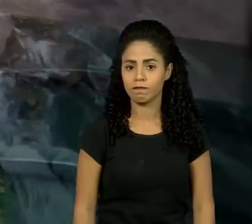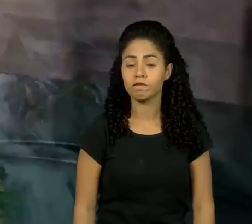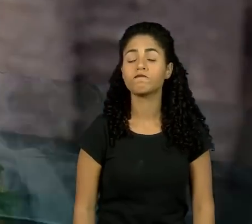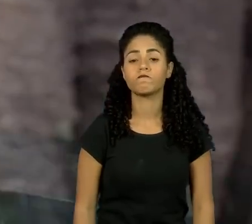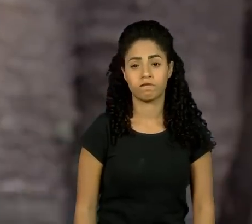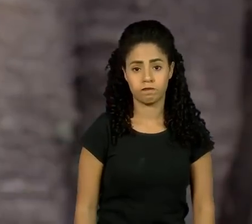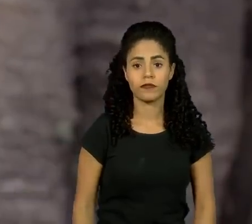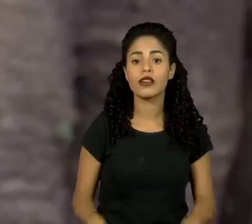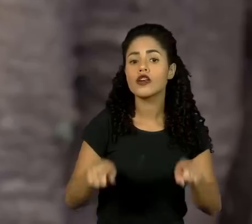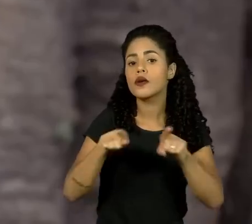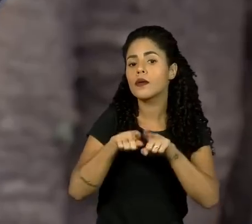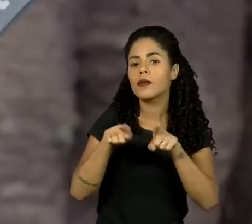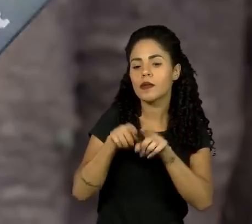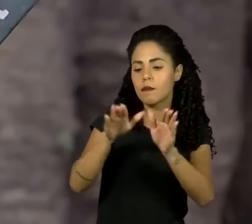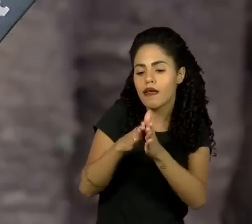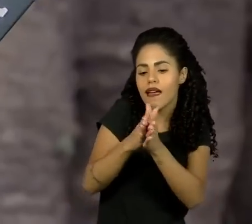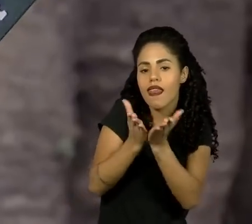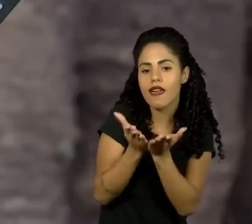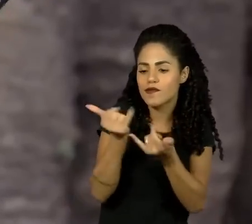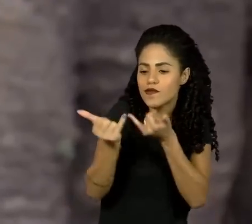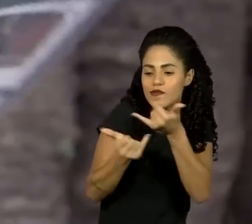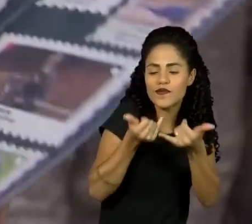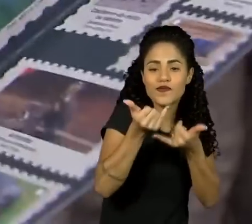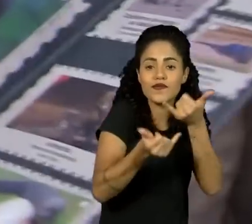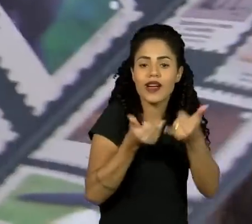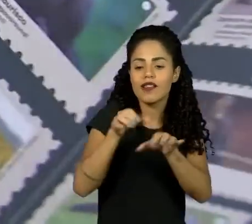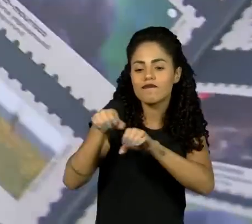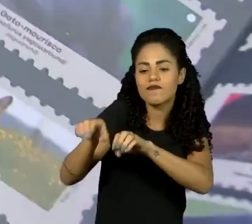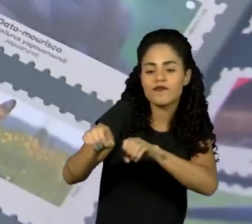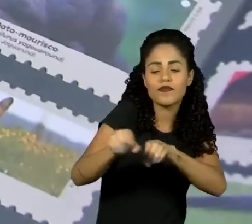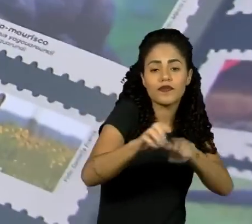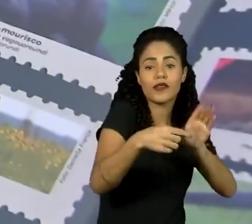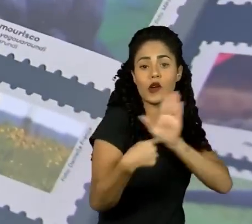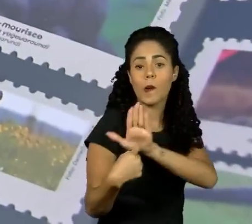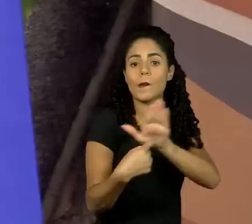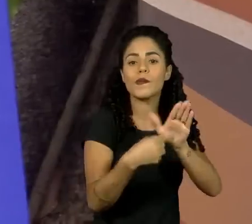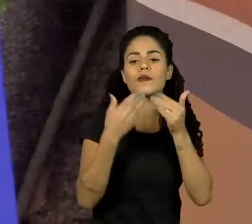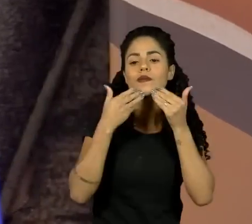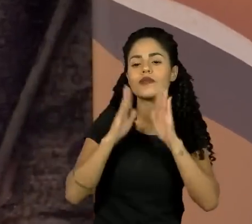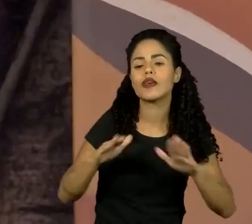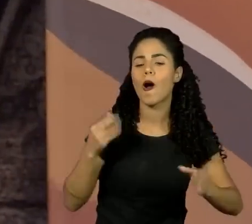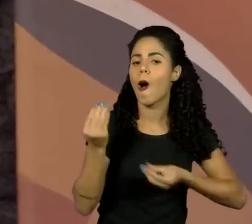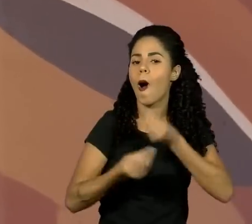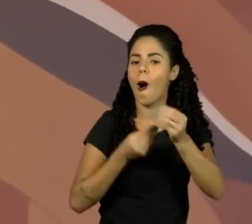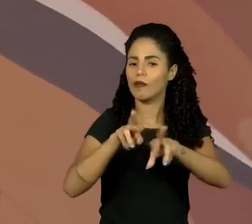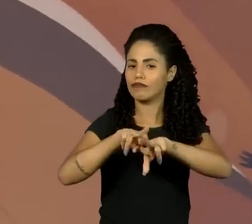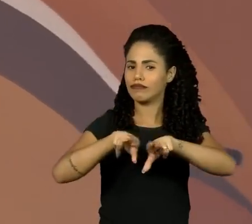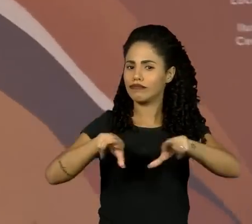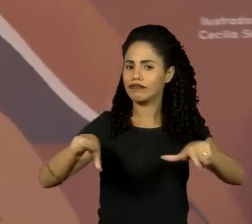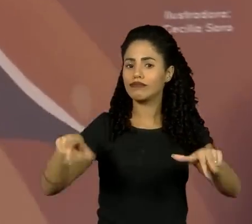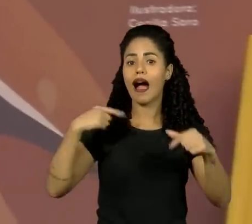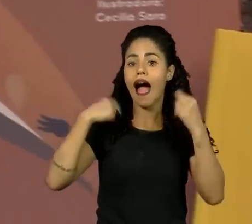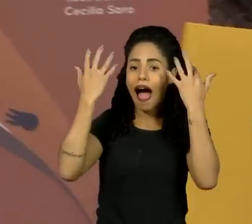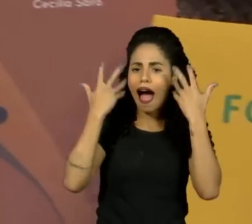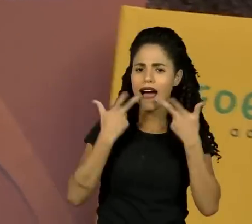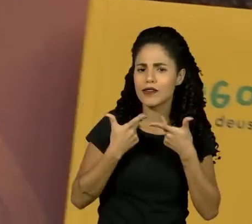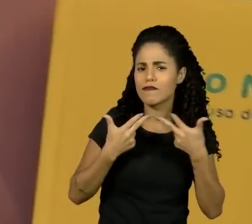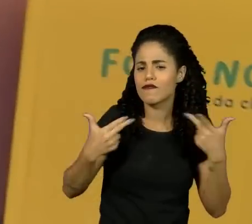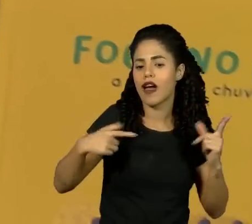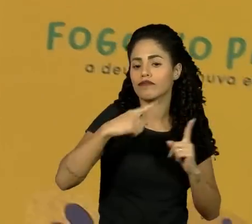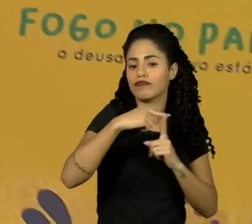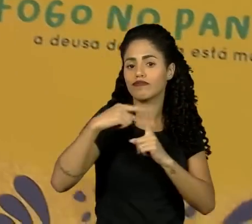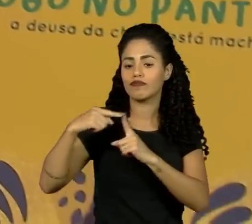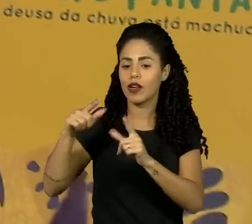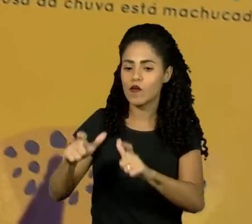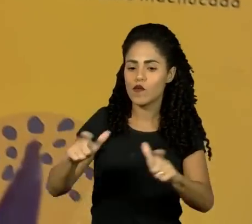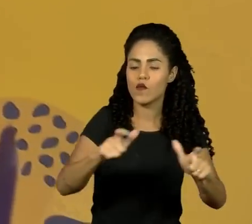E um kit com livros e jogos educativos apresenta para as crianças a riqueza de espécies de animais da maior